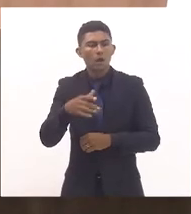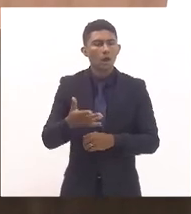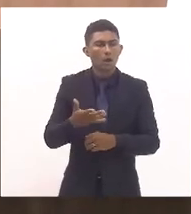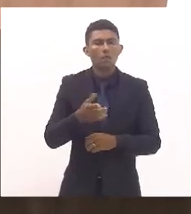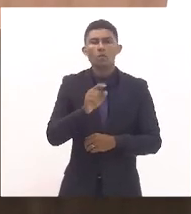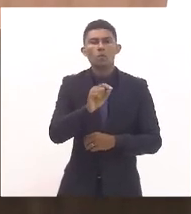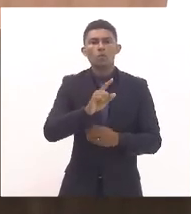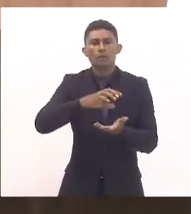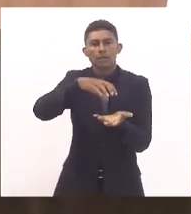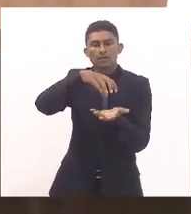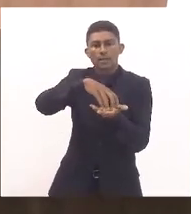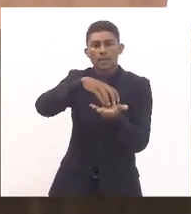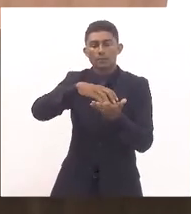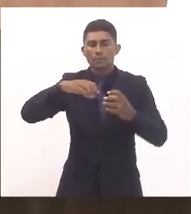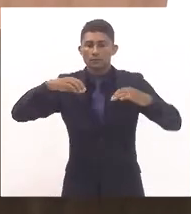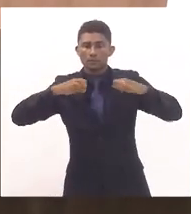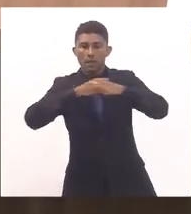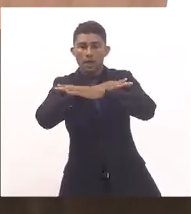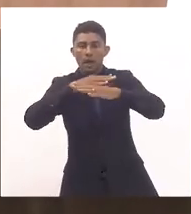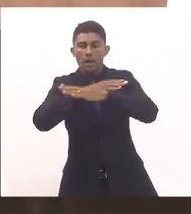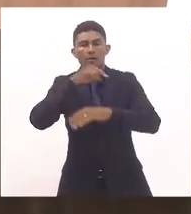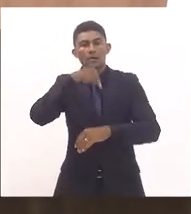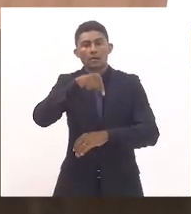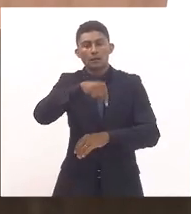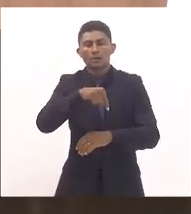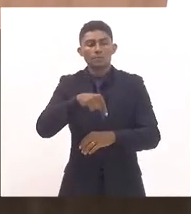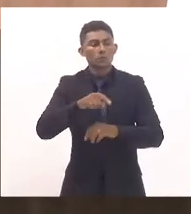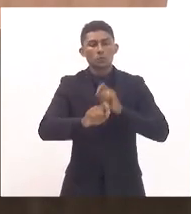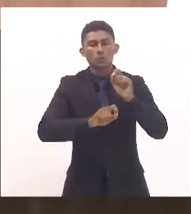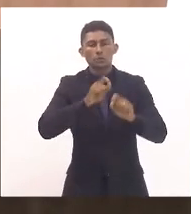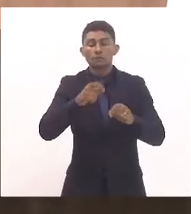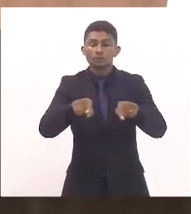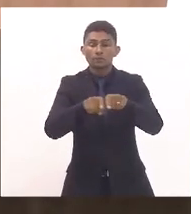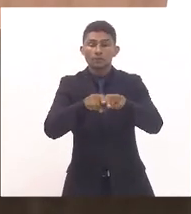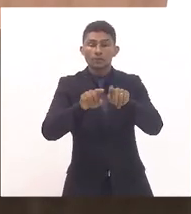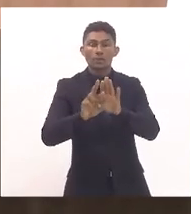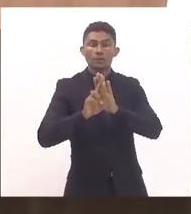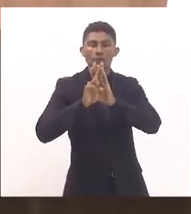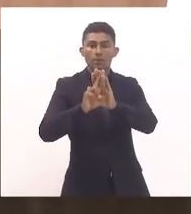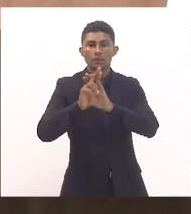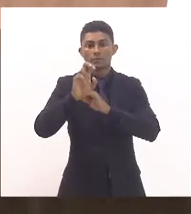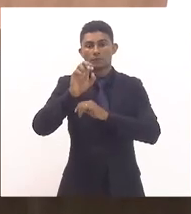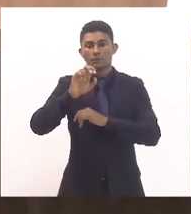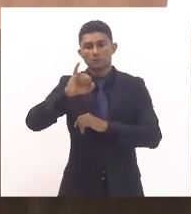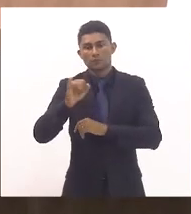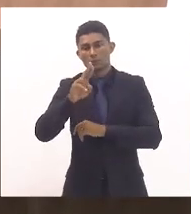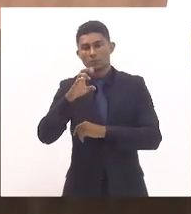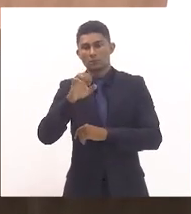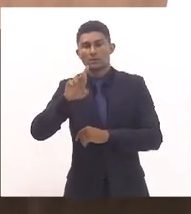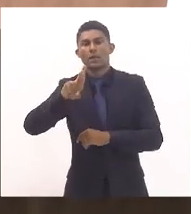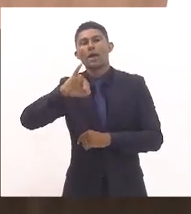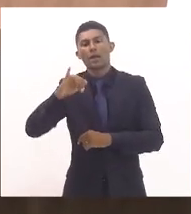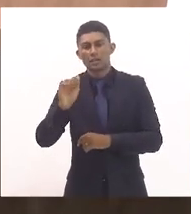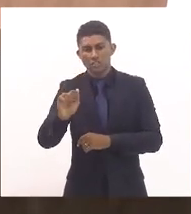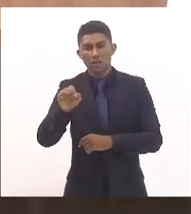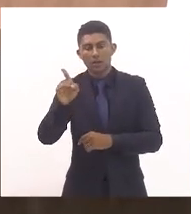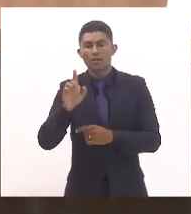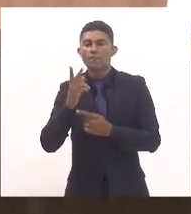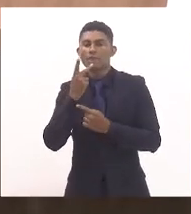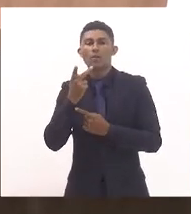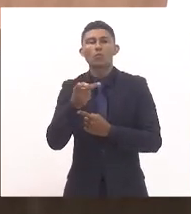se encontra no centro da cidade. O representante da Juscer já deixou muito claro que o Rio de Janeiro vem dia a